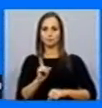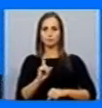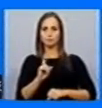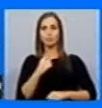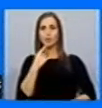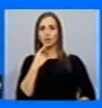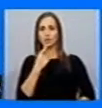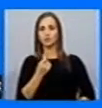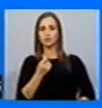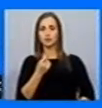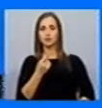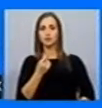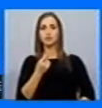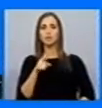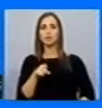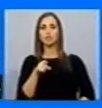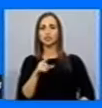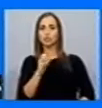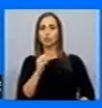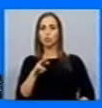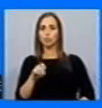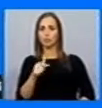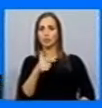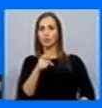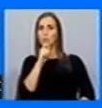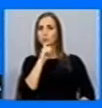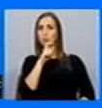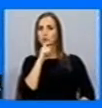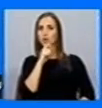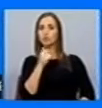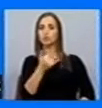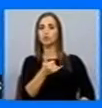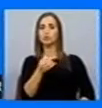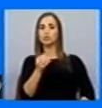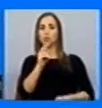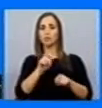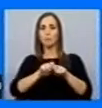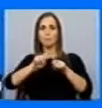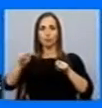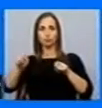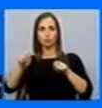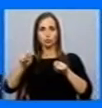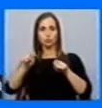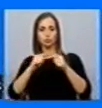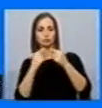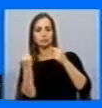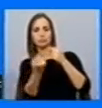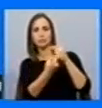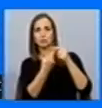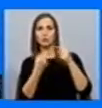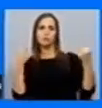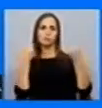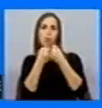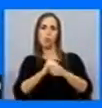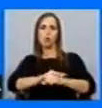que este asteroide ou cometa poderia ter até cerca de 250 metros de diâmetro e chocar a uma velocidade próxima de 6